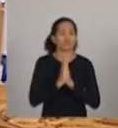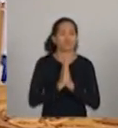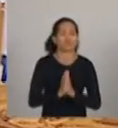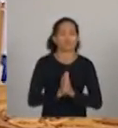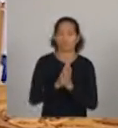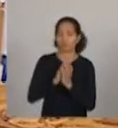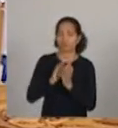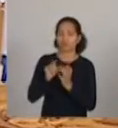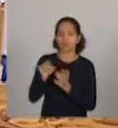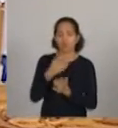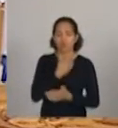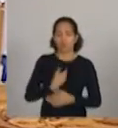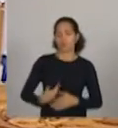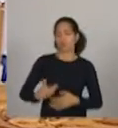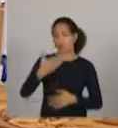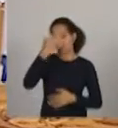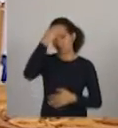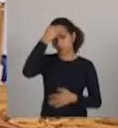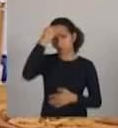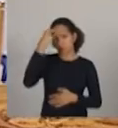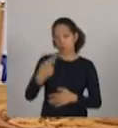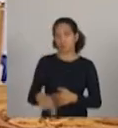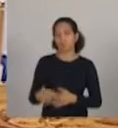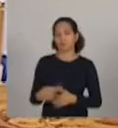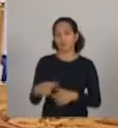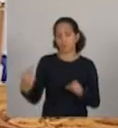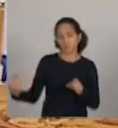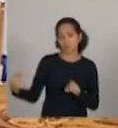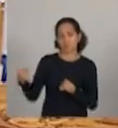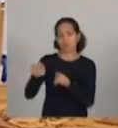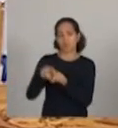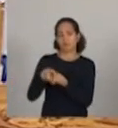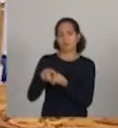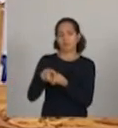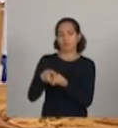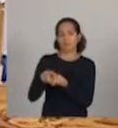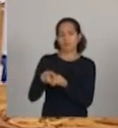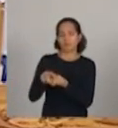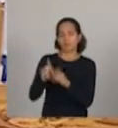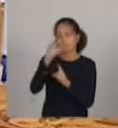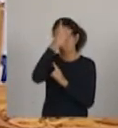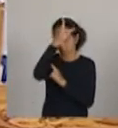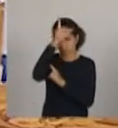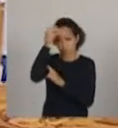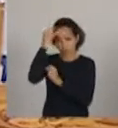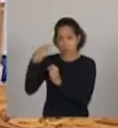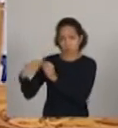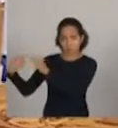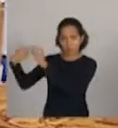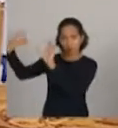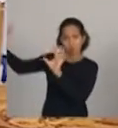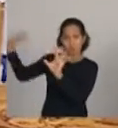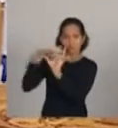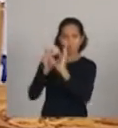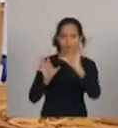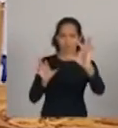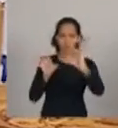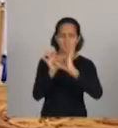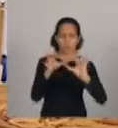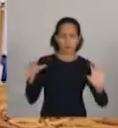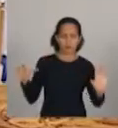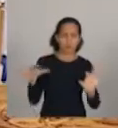do governo do estado, em parceria com as prefeituras, para